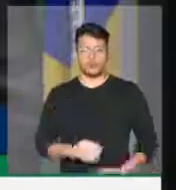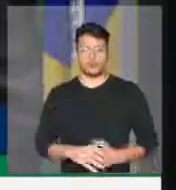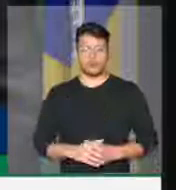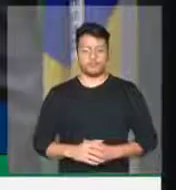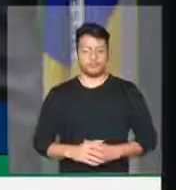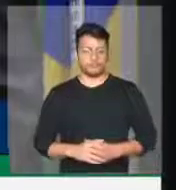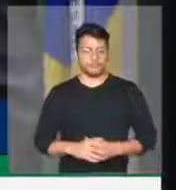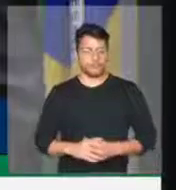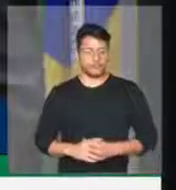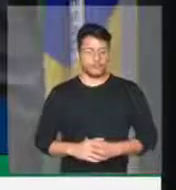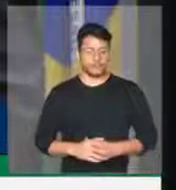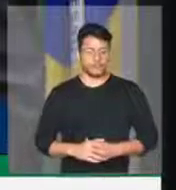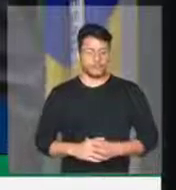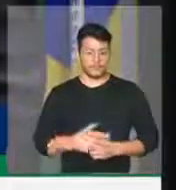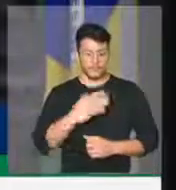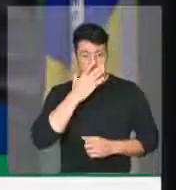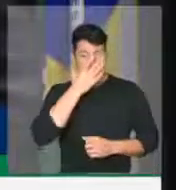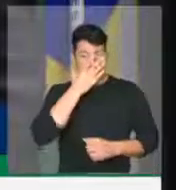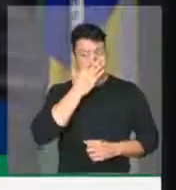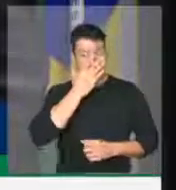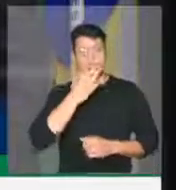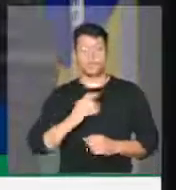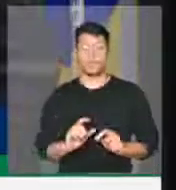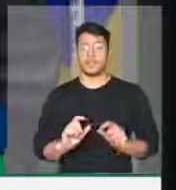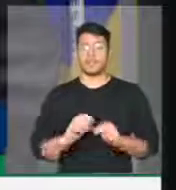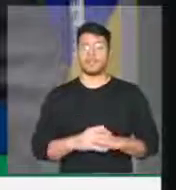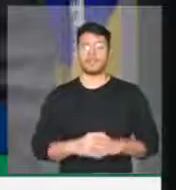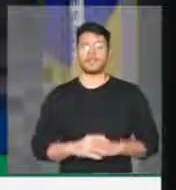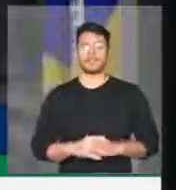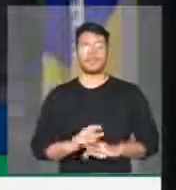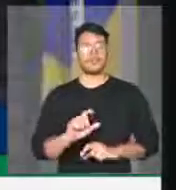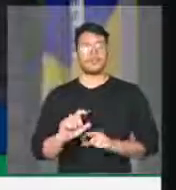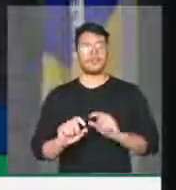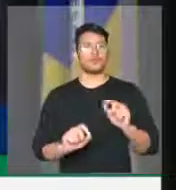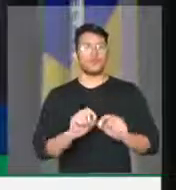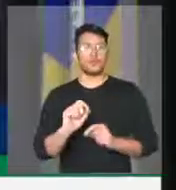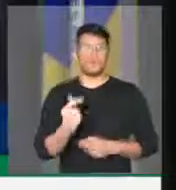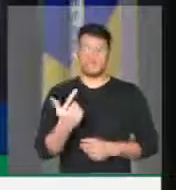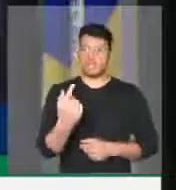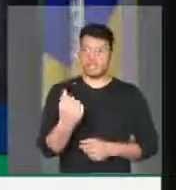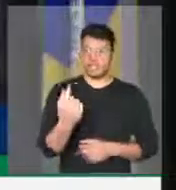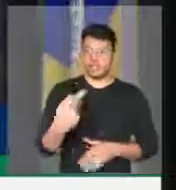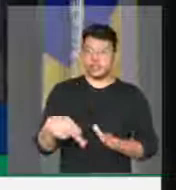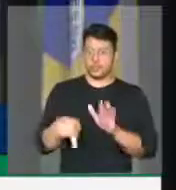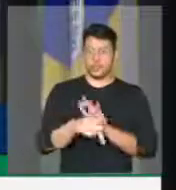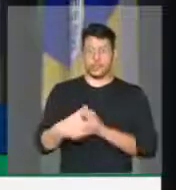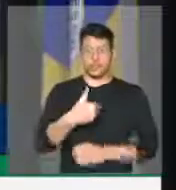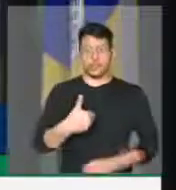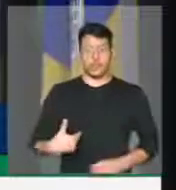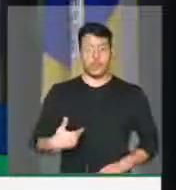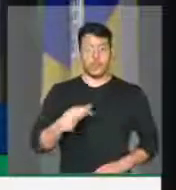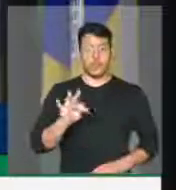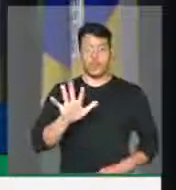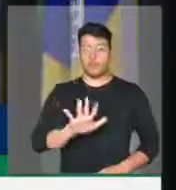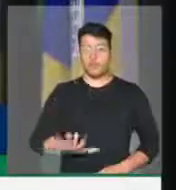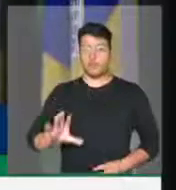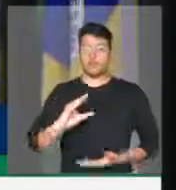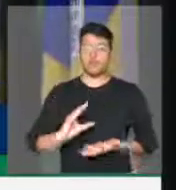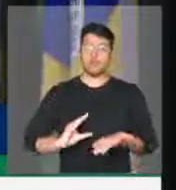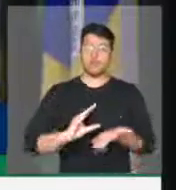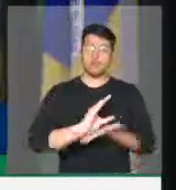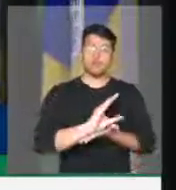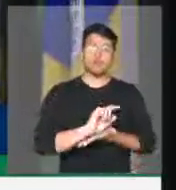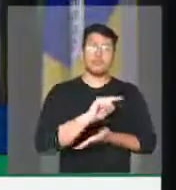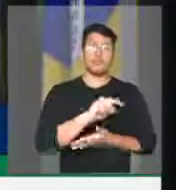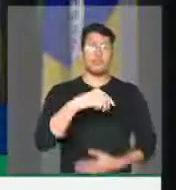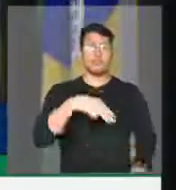recursos destinados pelo governo federal à Marinha Brasileira a fim de